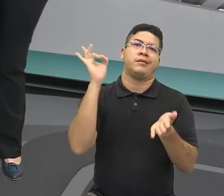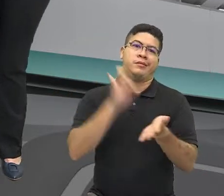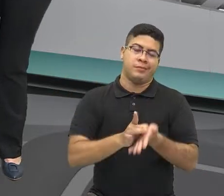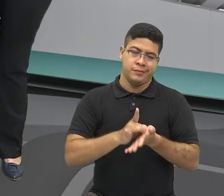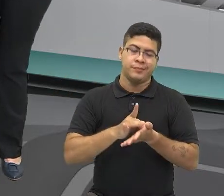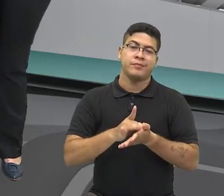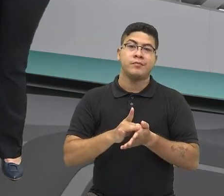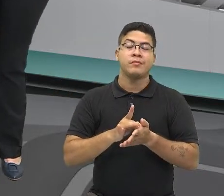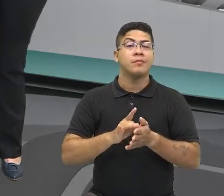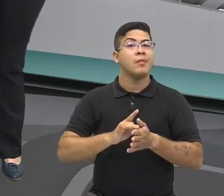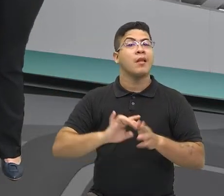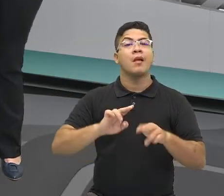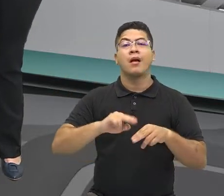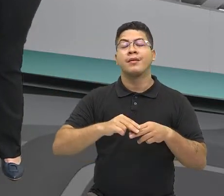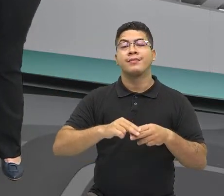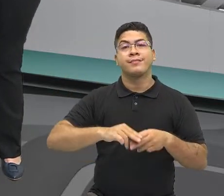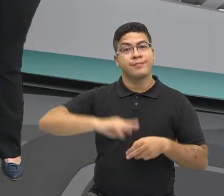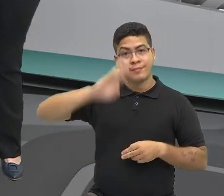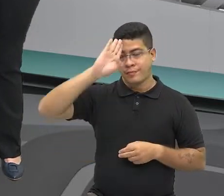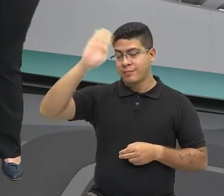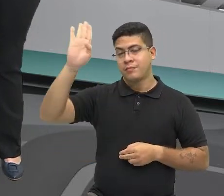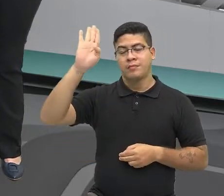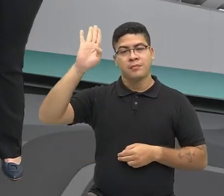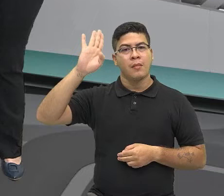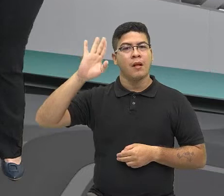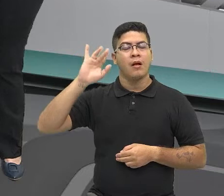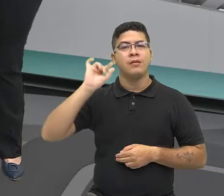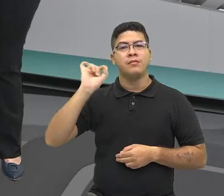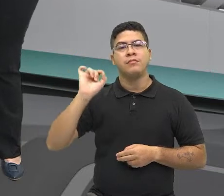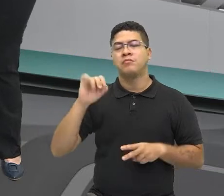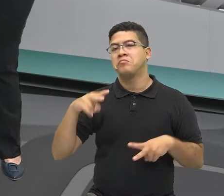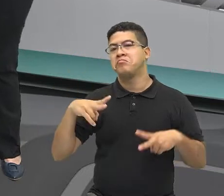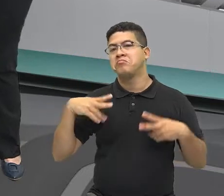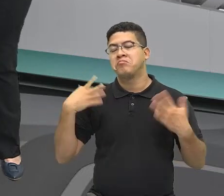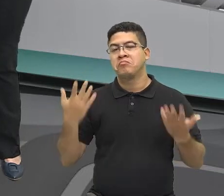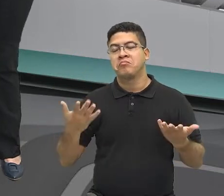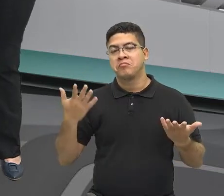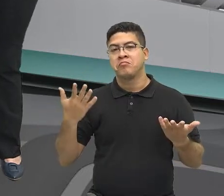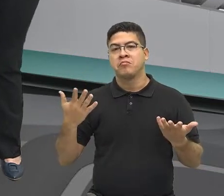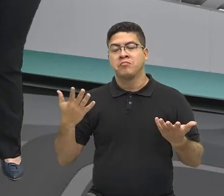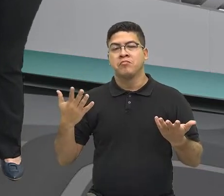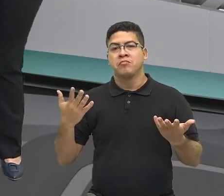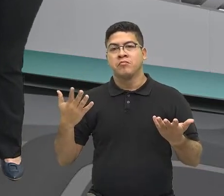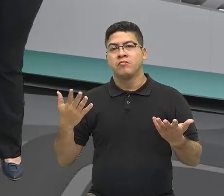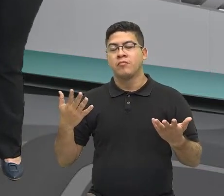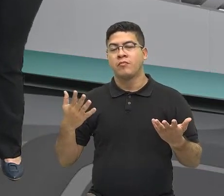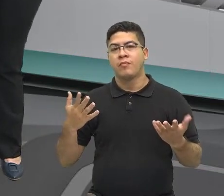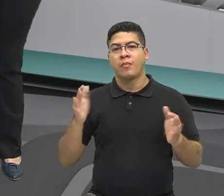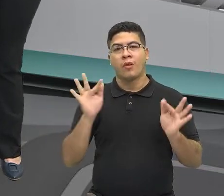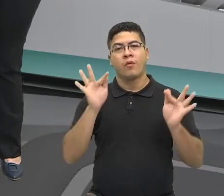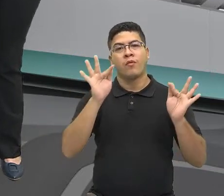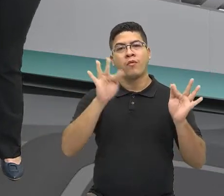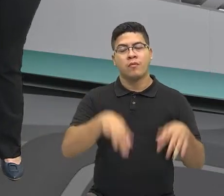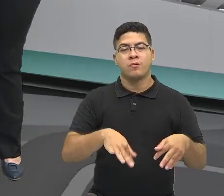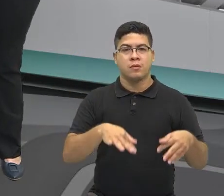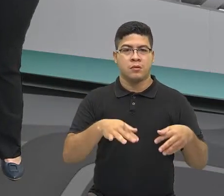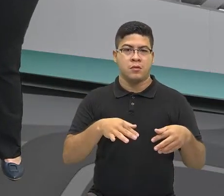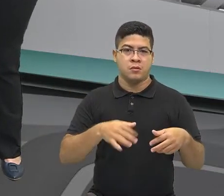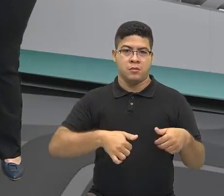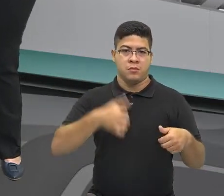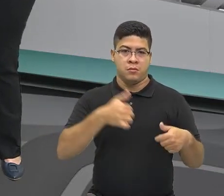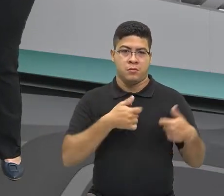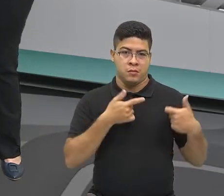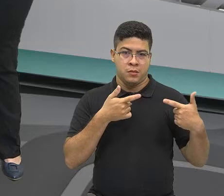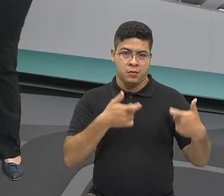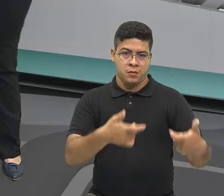pelo fato de estar ali pelo final, né, da Primeira Guerra Mundial e já se